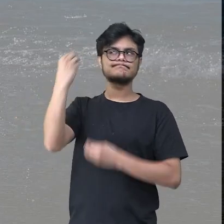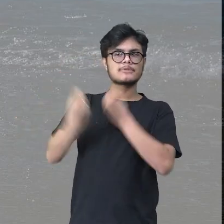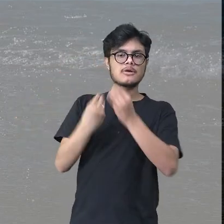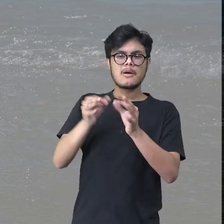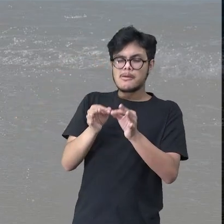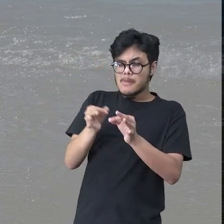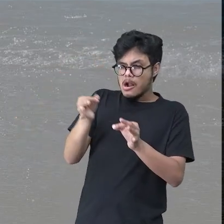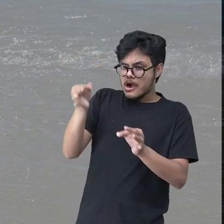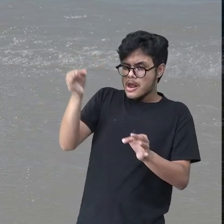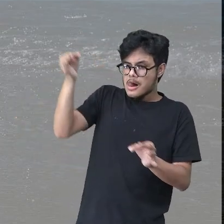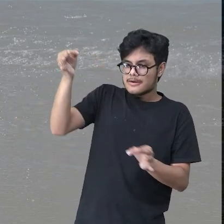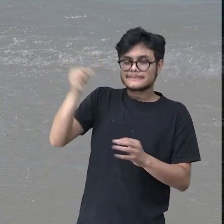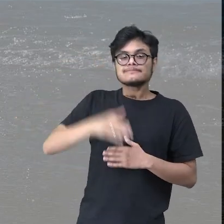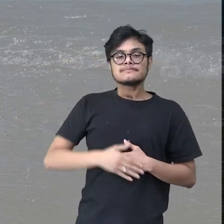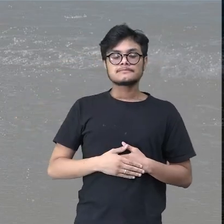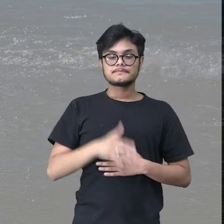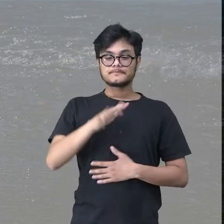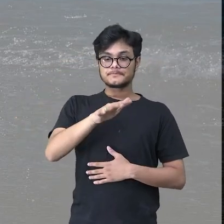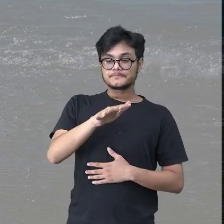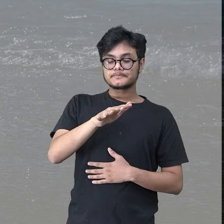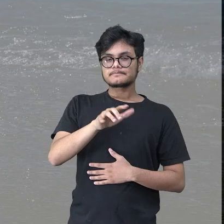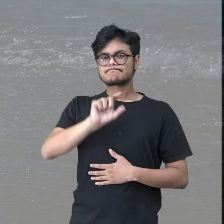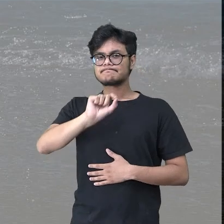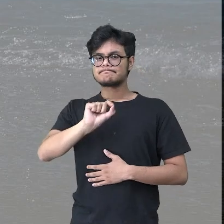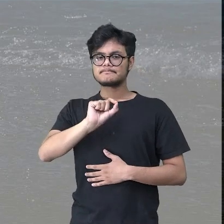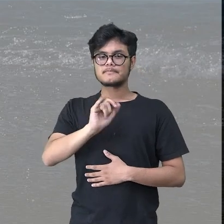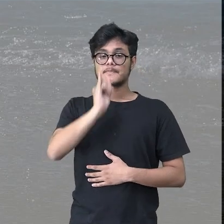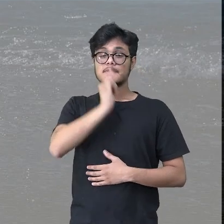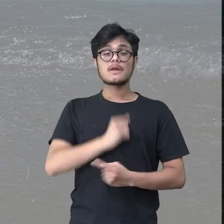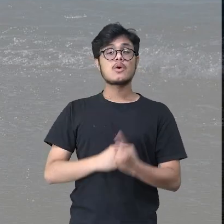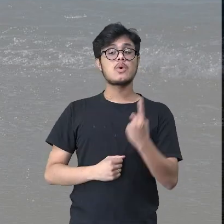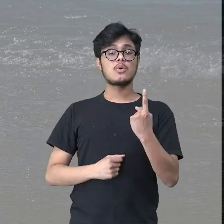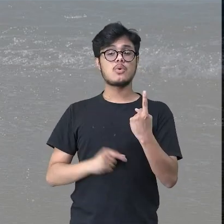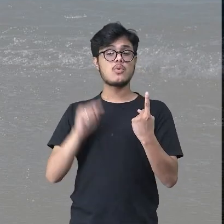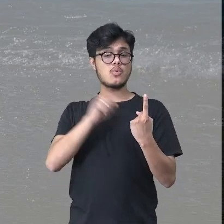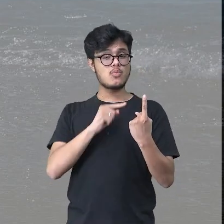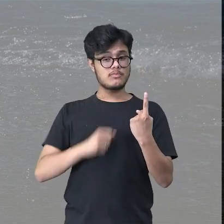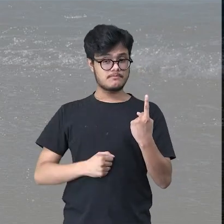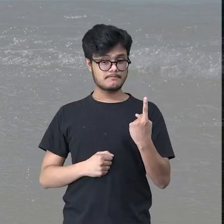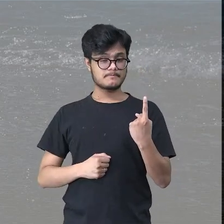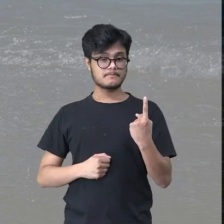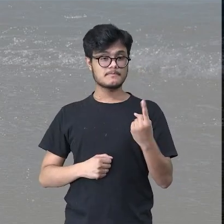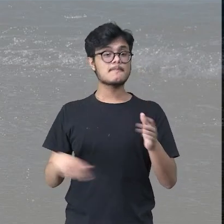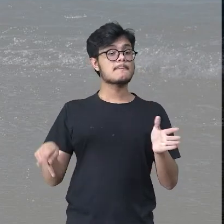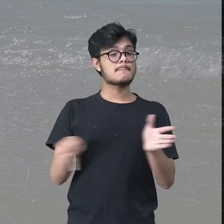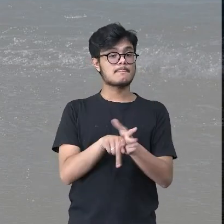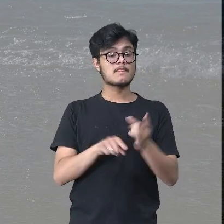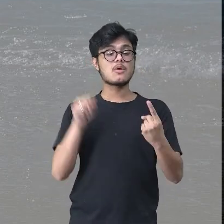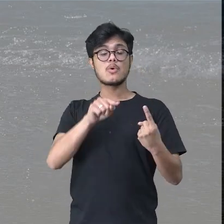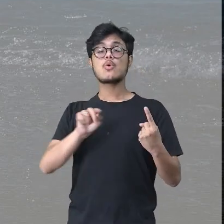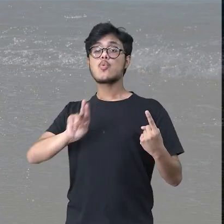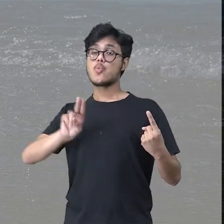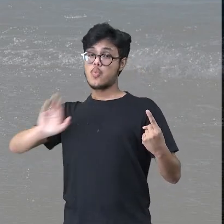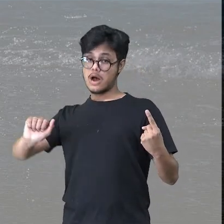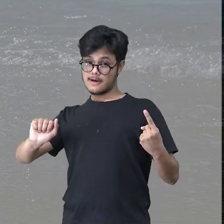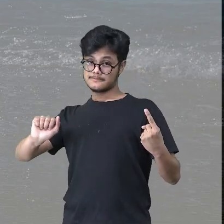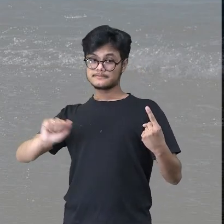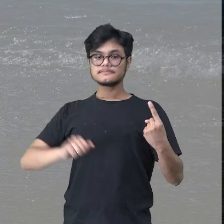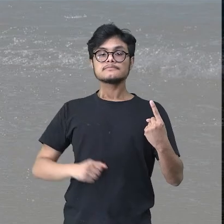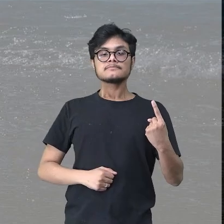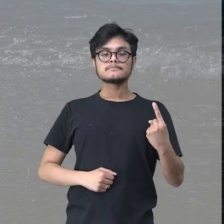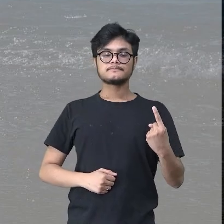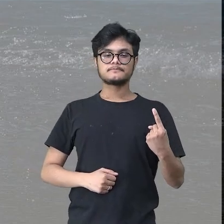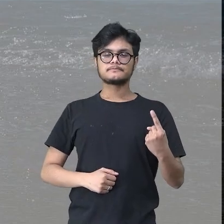essa distância equivale a uma unidade astronômica que a gente chama de UA. Então, você já